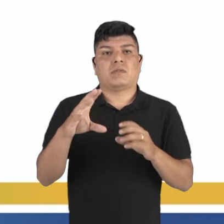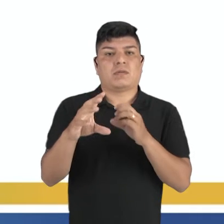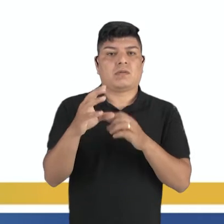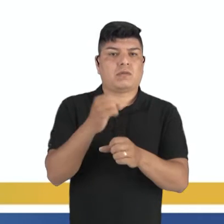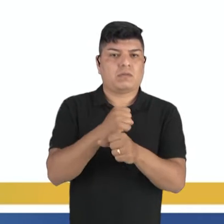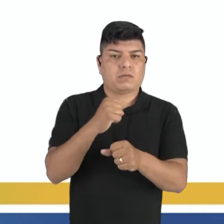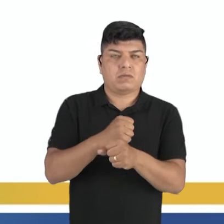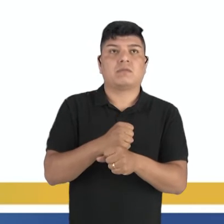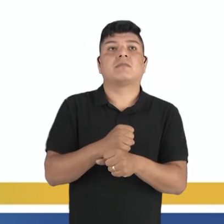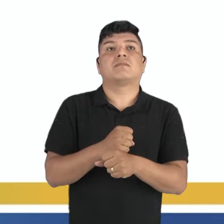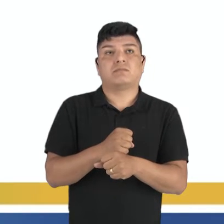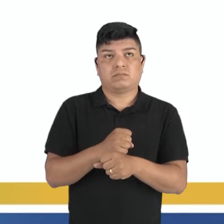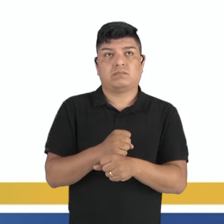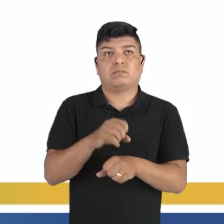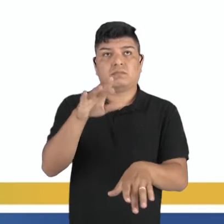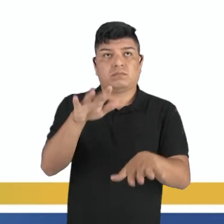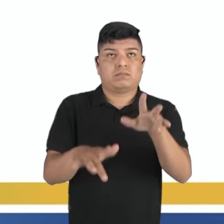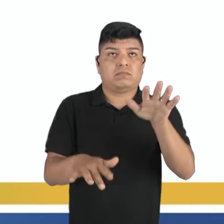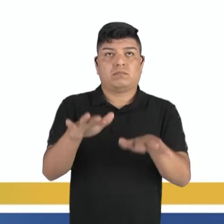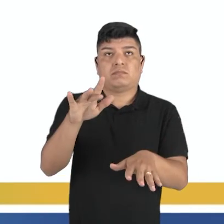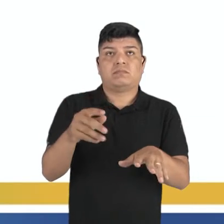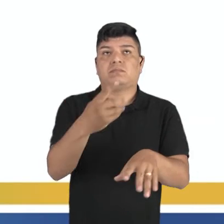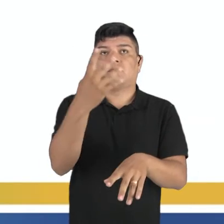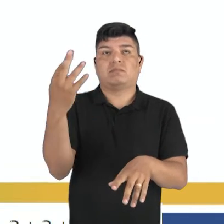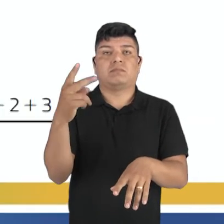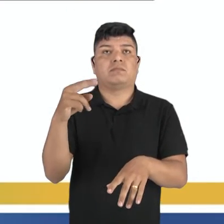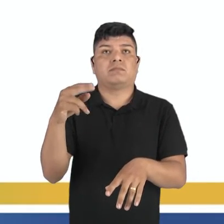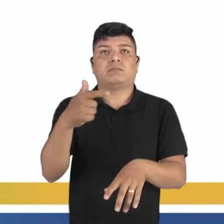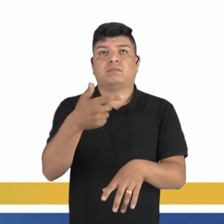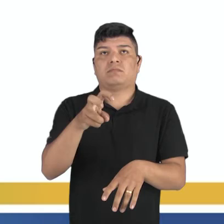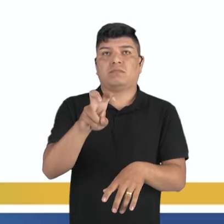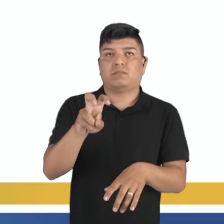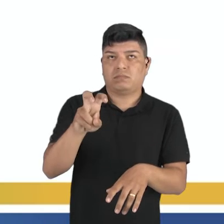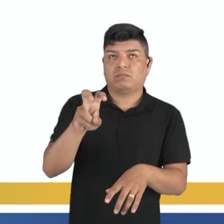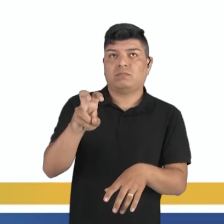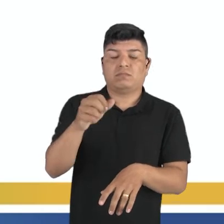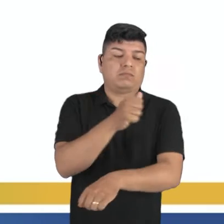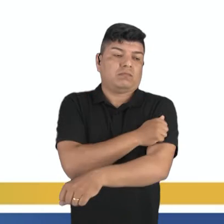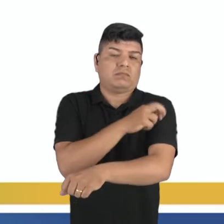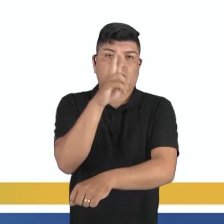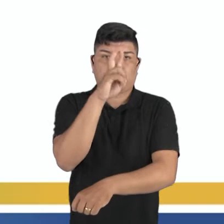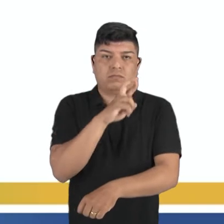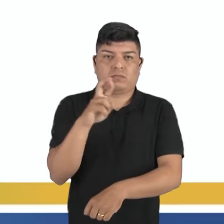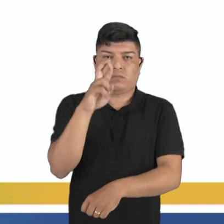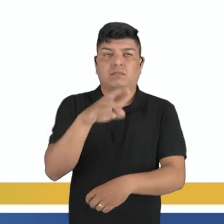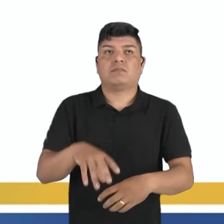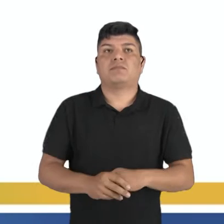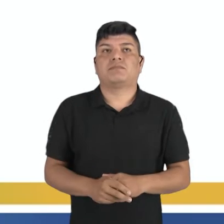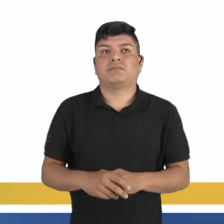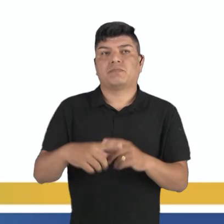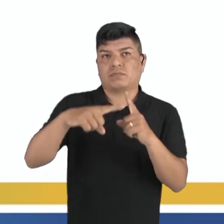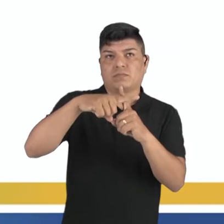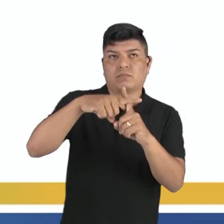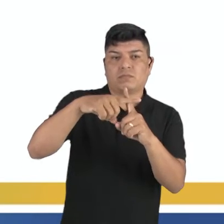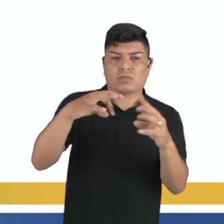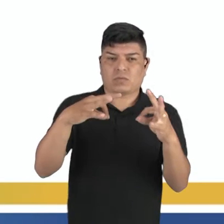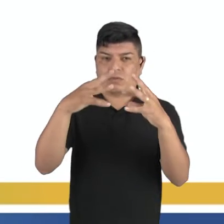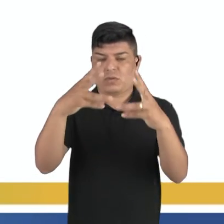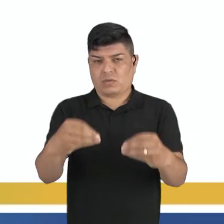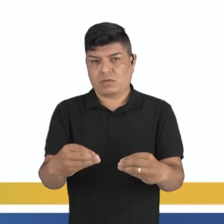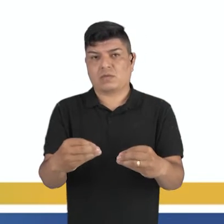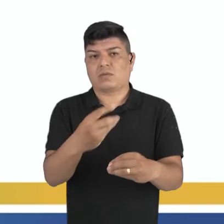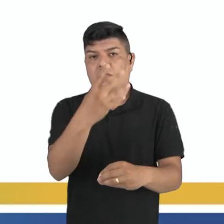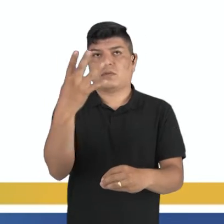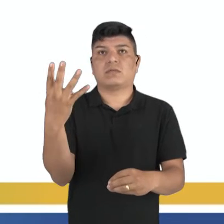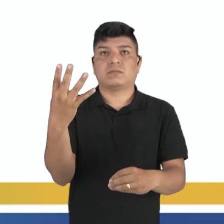calcular a média aritmética agora da quantidade de irmãos dos 25 alunos observados, né? Então, somando aí todas